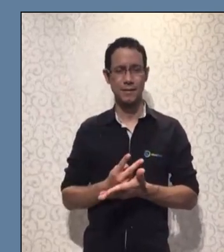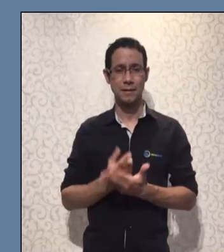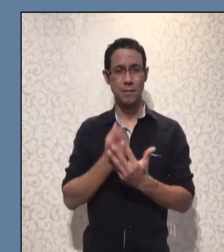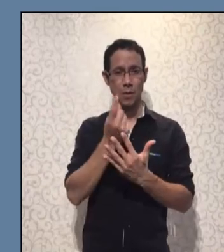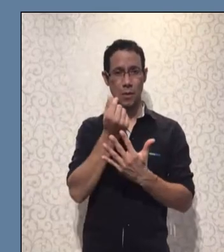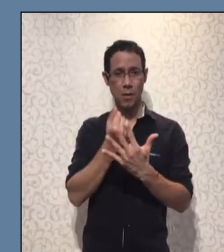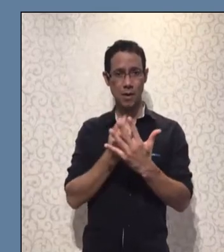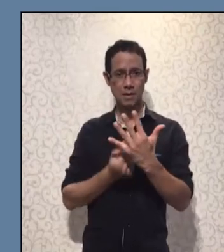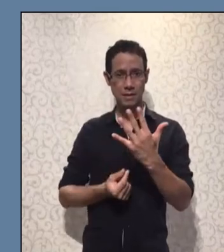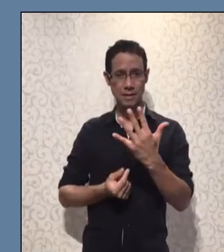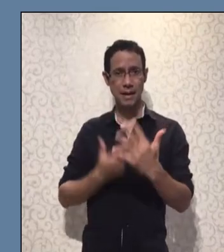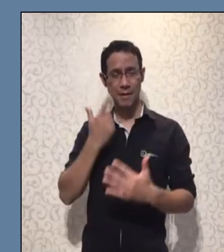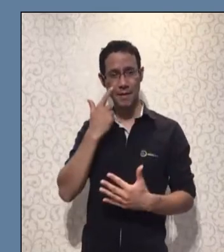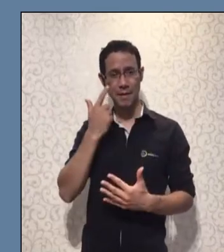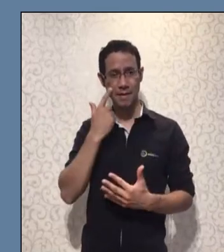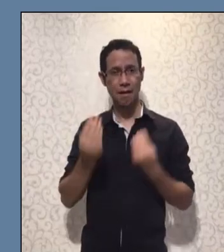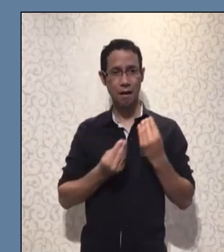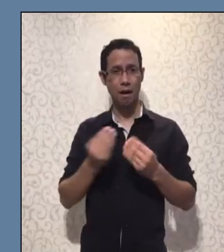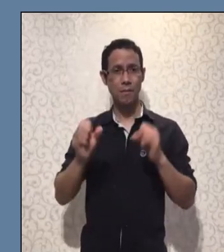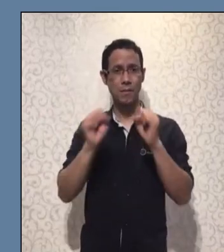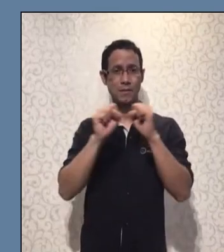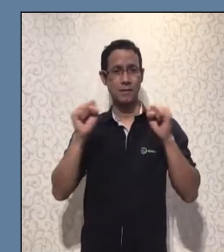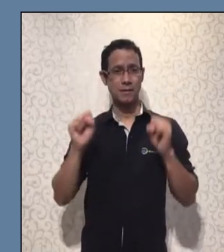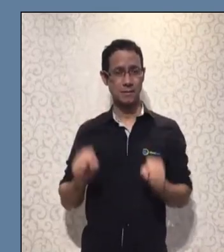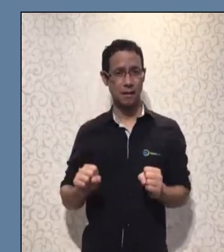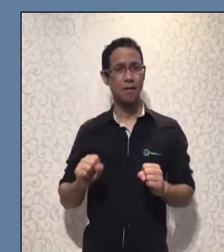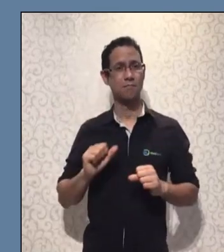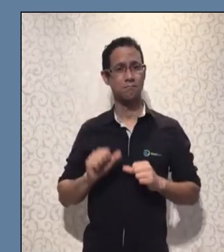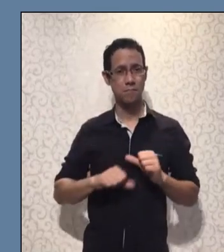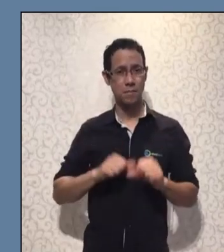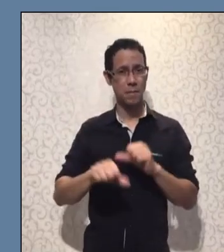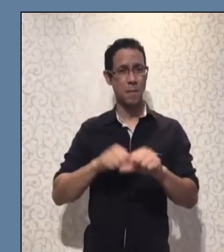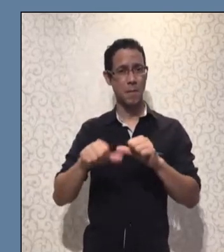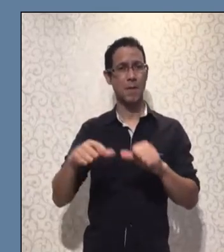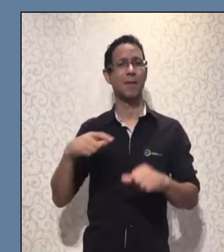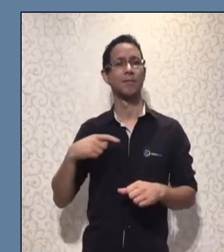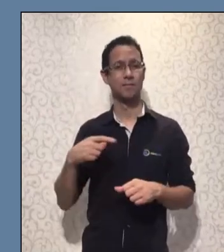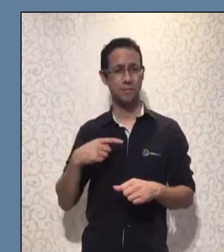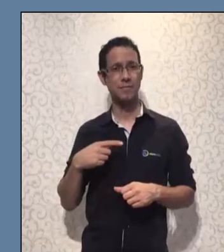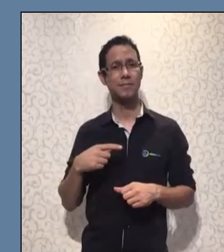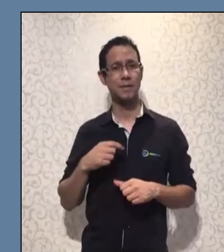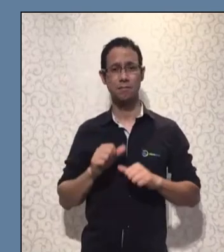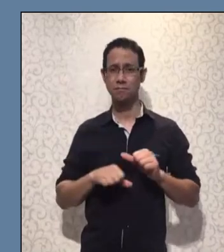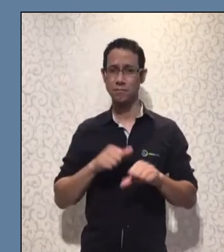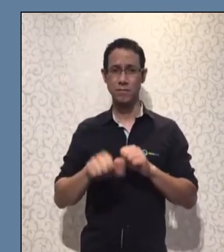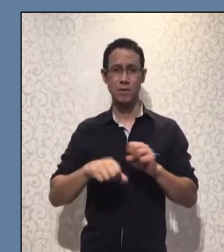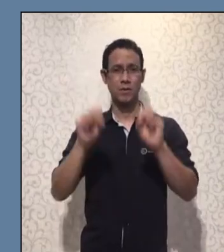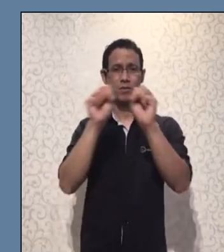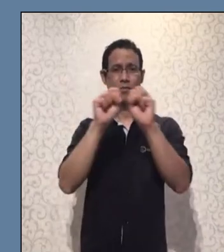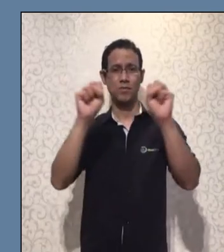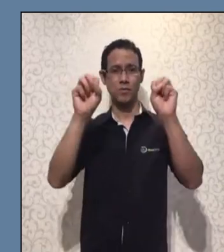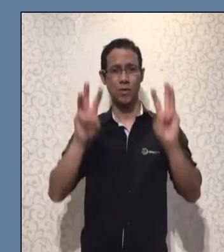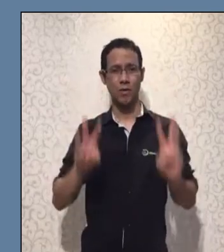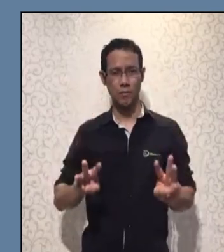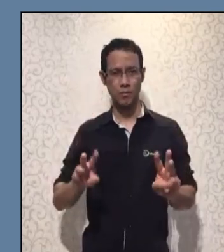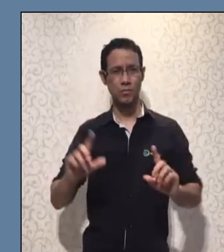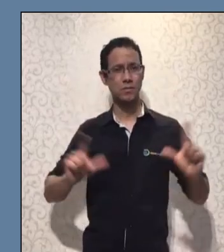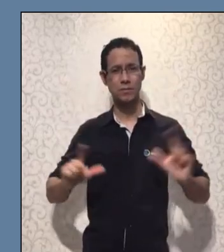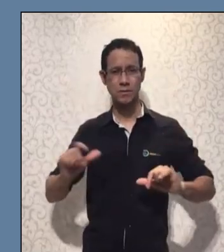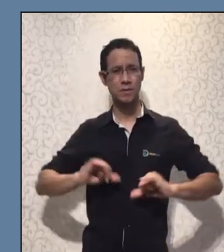atualização nesse sistema que é de obsolescência programada, né? Atualização de software, mídias e